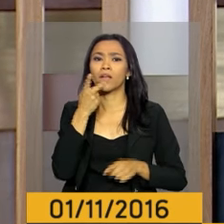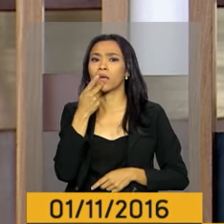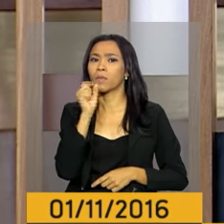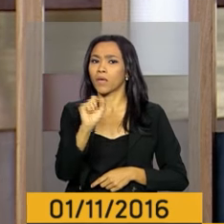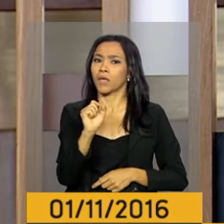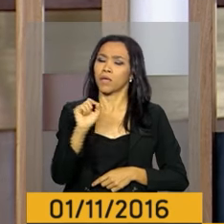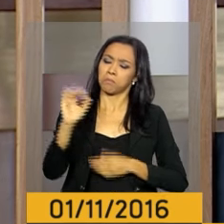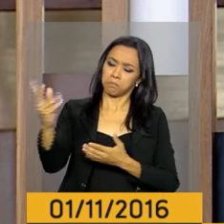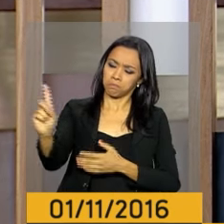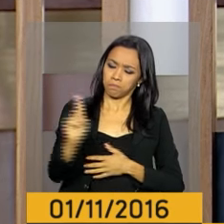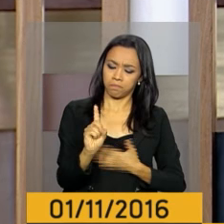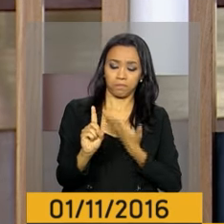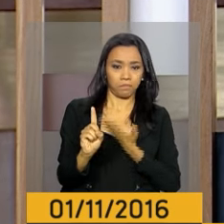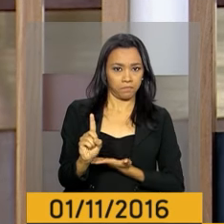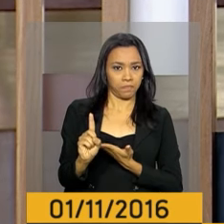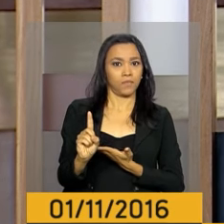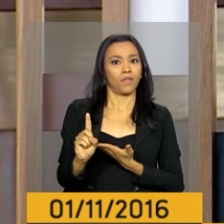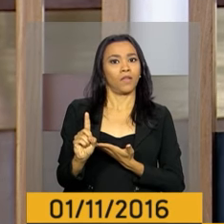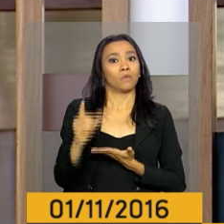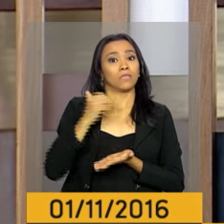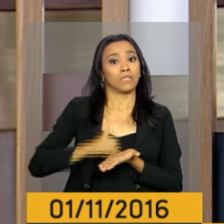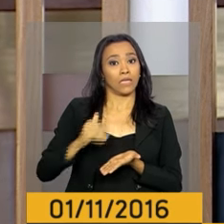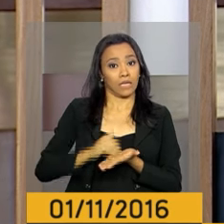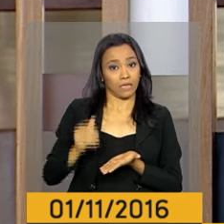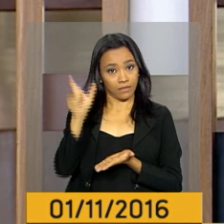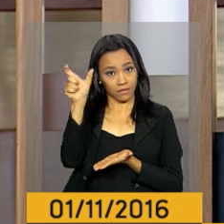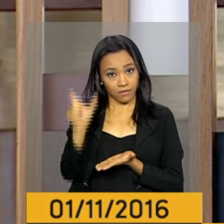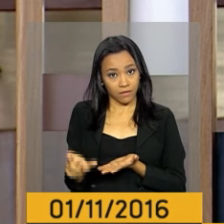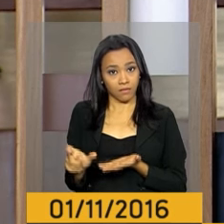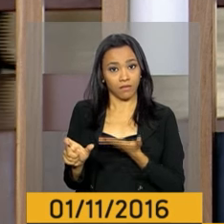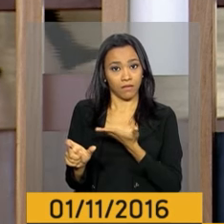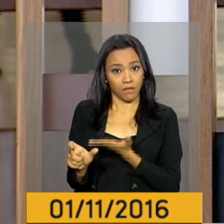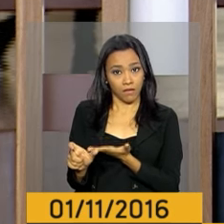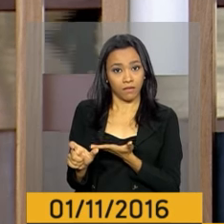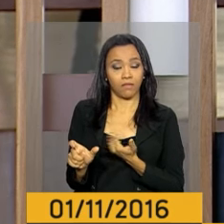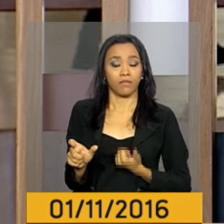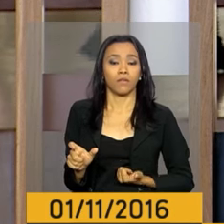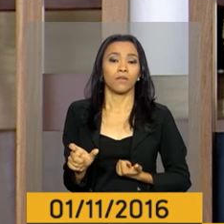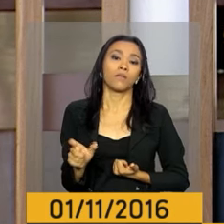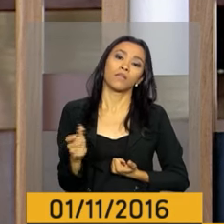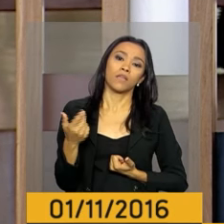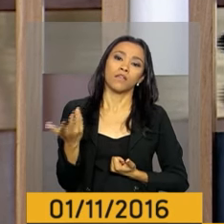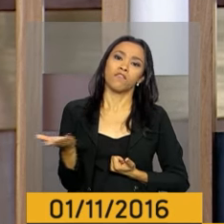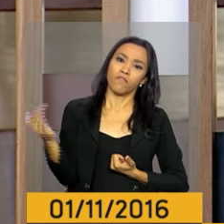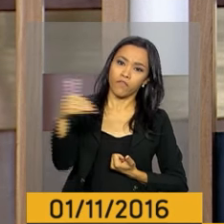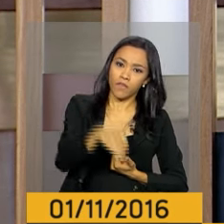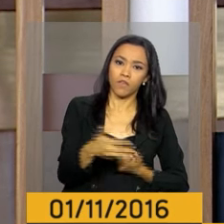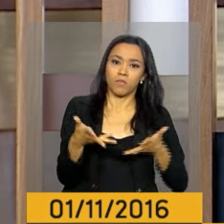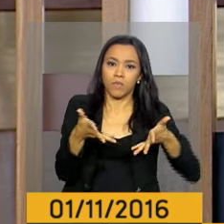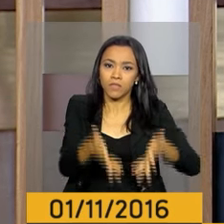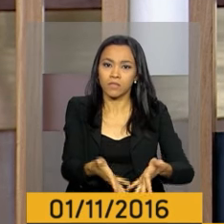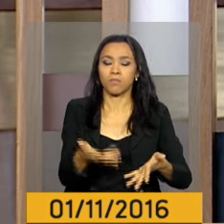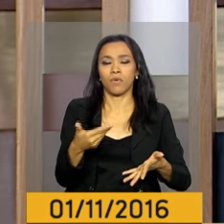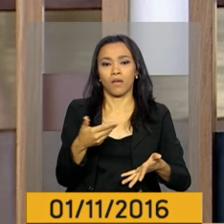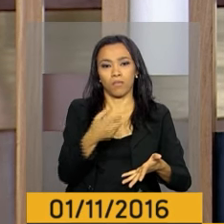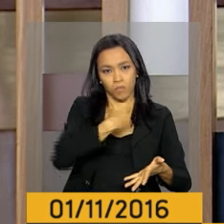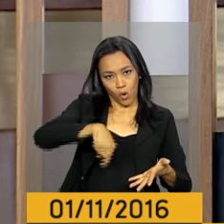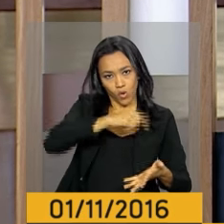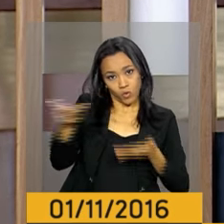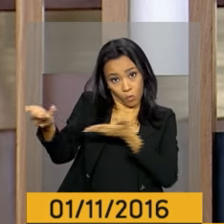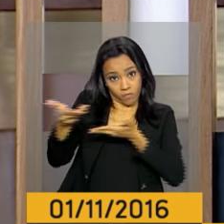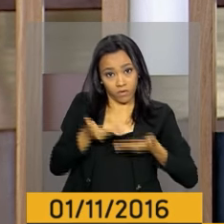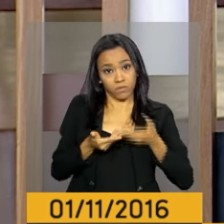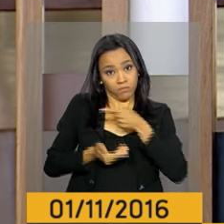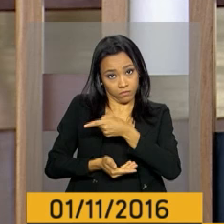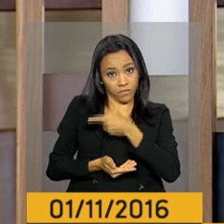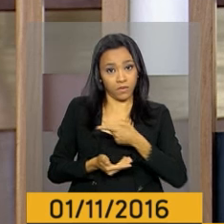presença do secretário Antônio Guterres, que, a nosso convite, participou da